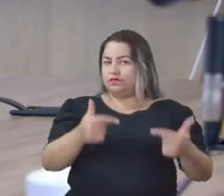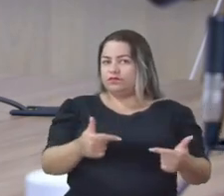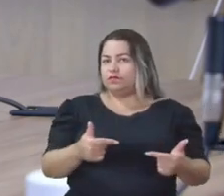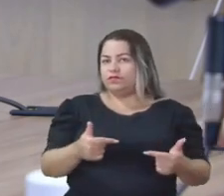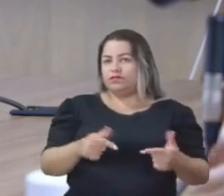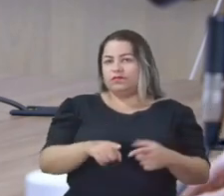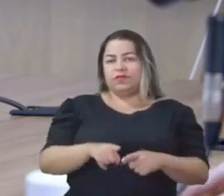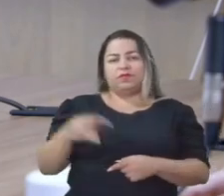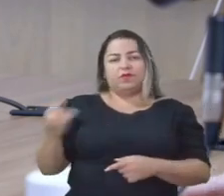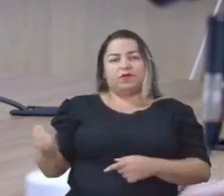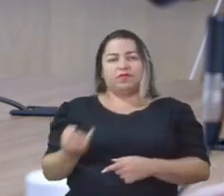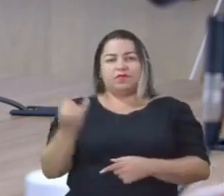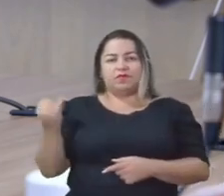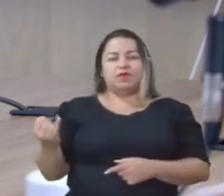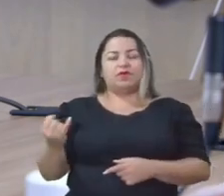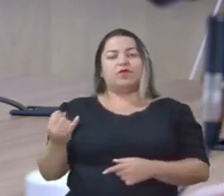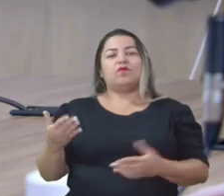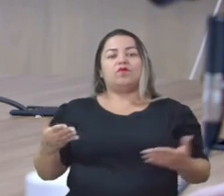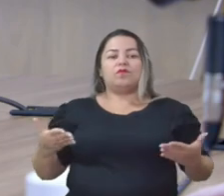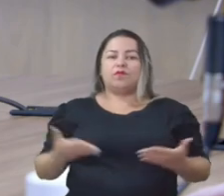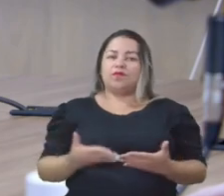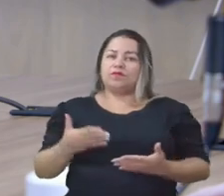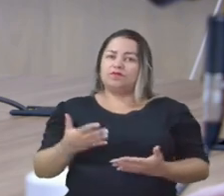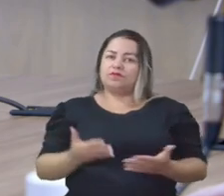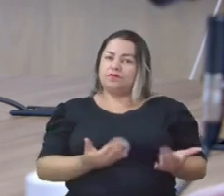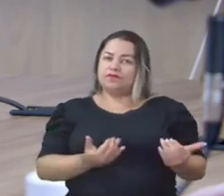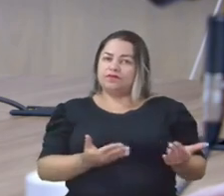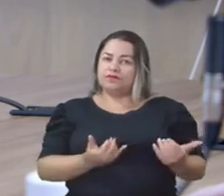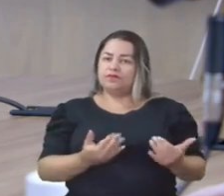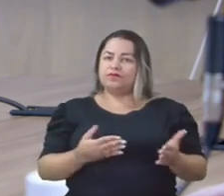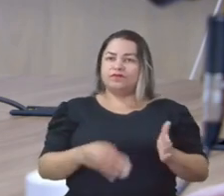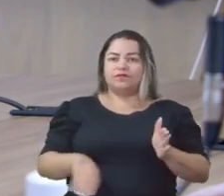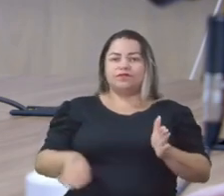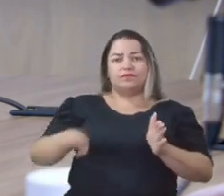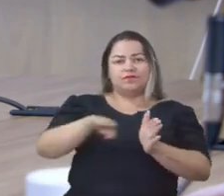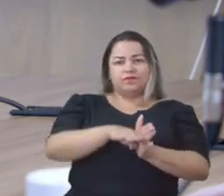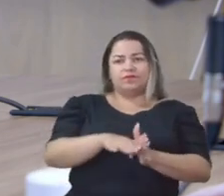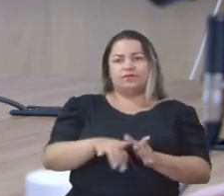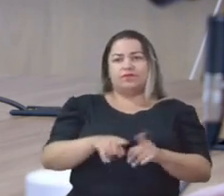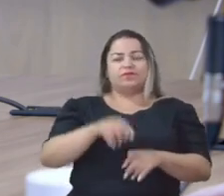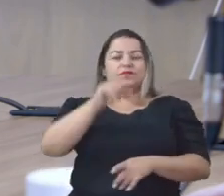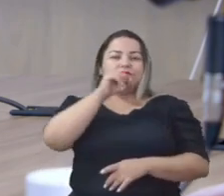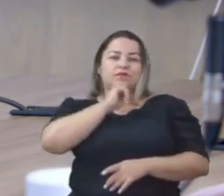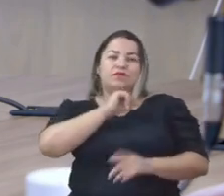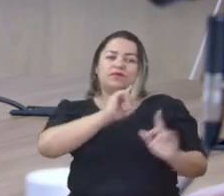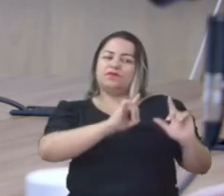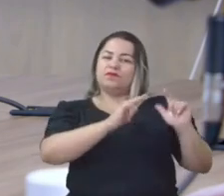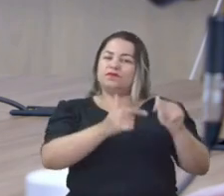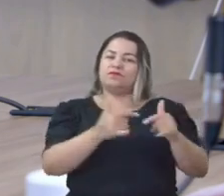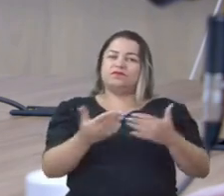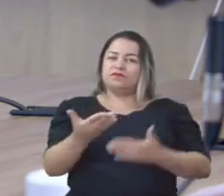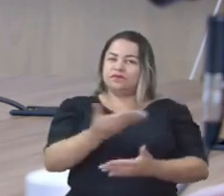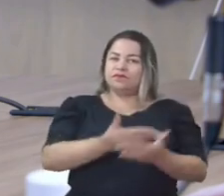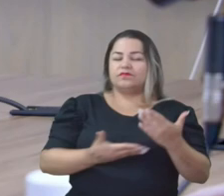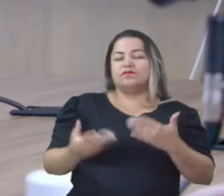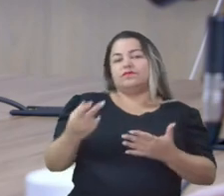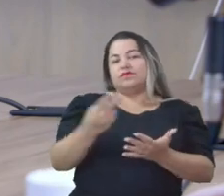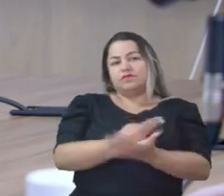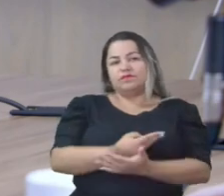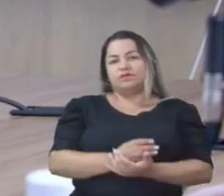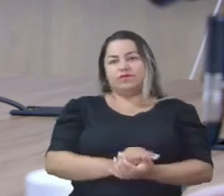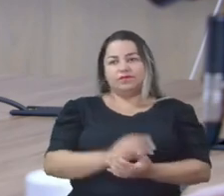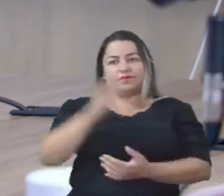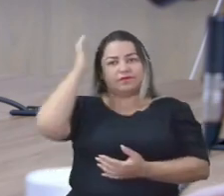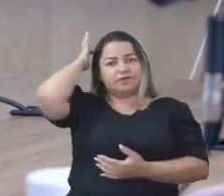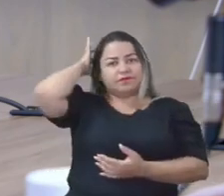foi muito importante para minha juventude hoje chegar onde eu tô, sabe? Assim como a juventude do meu avô foi importante para... Então, assim... e